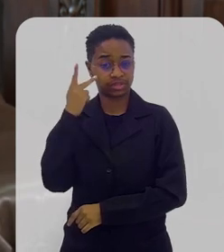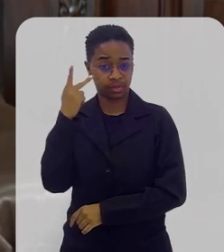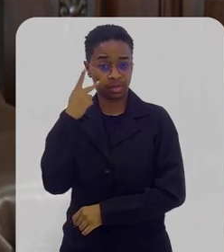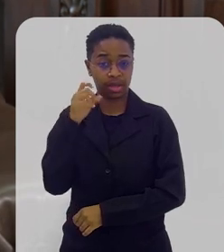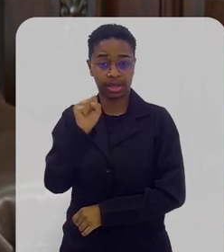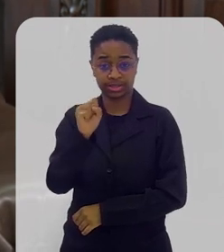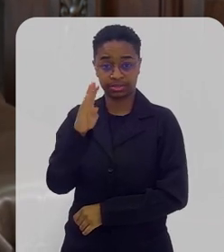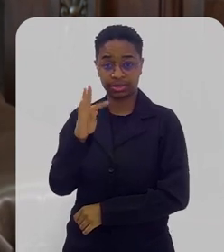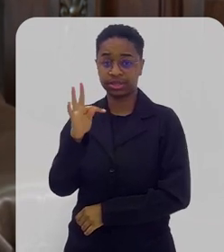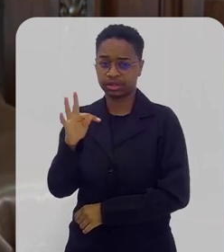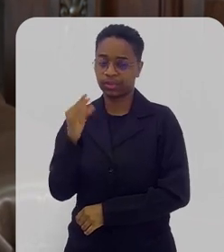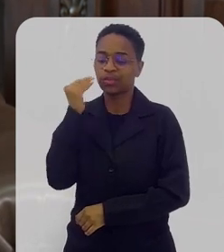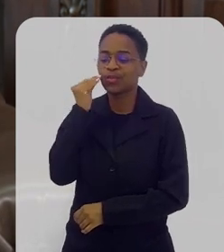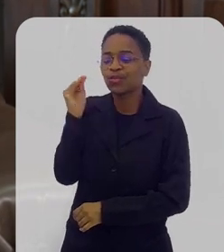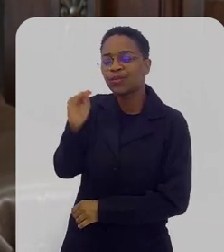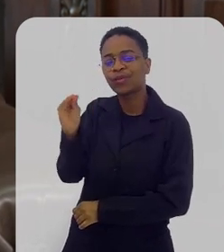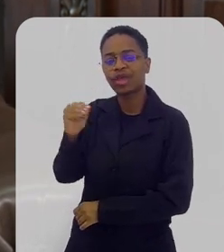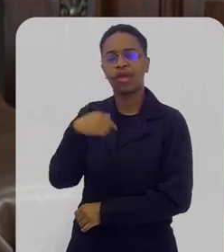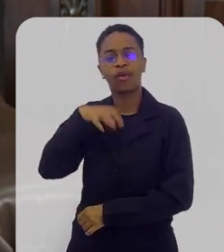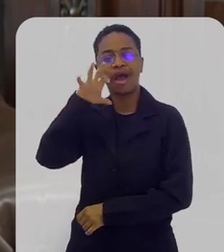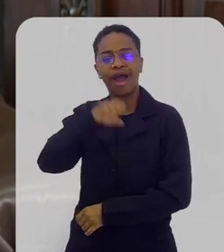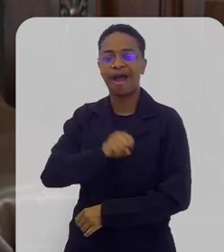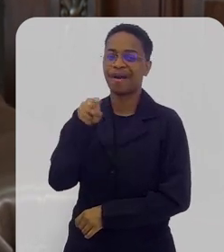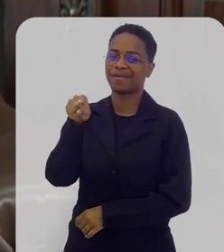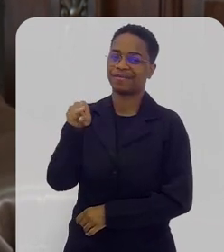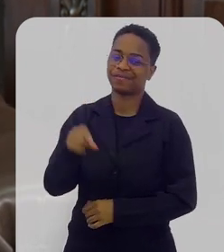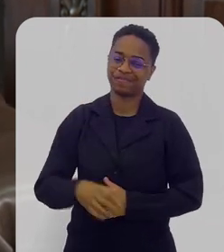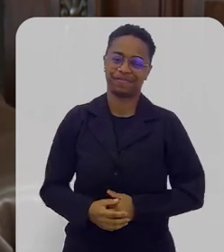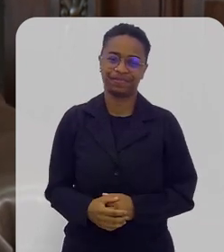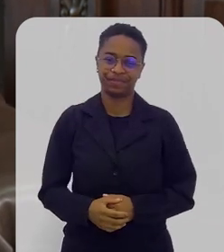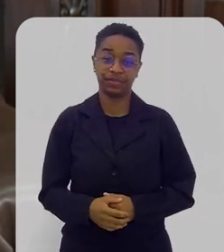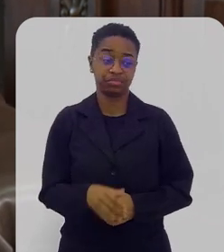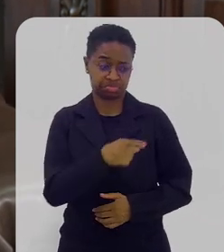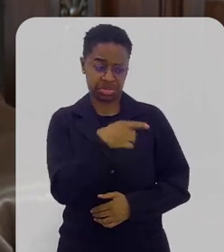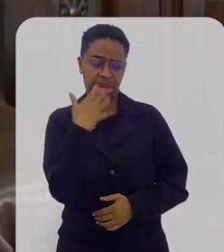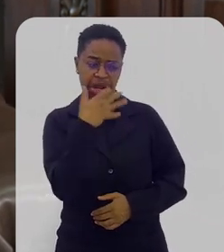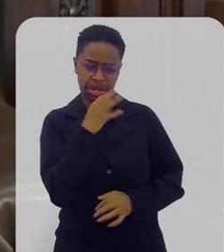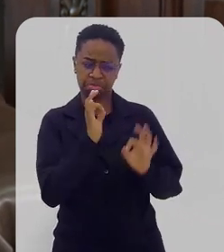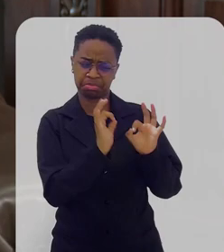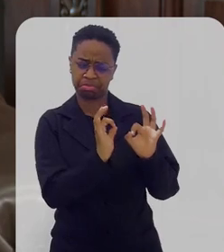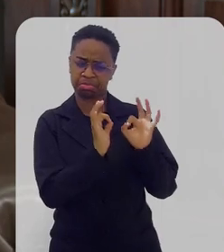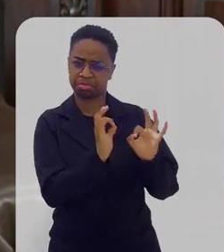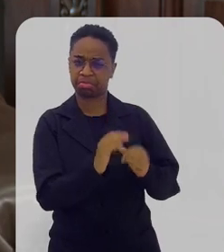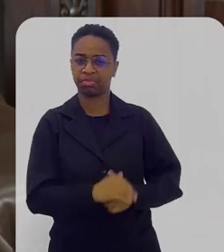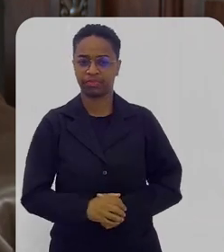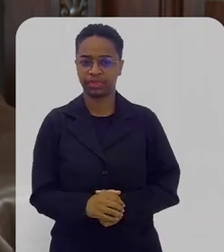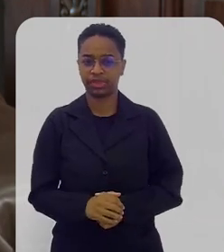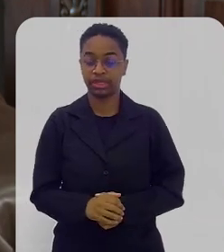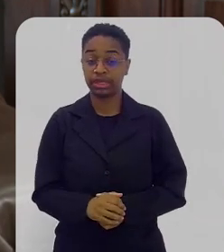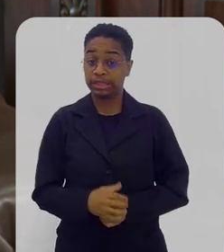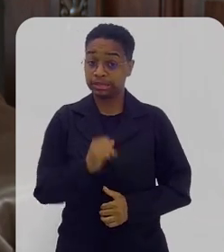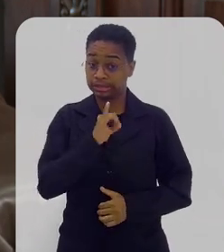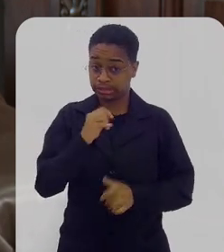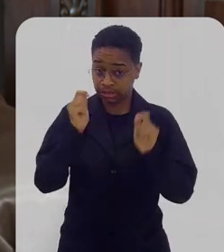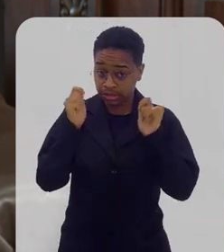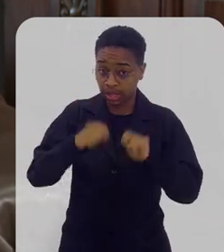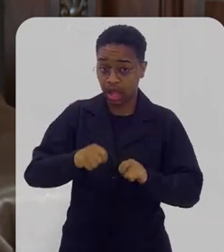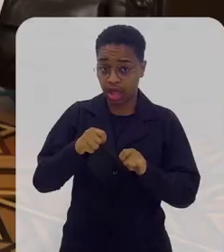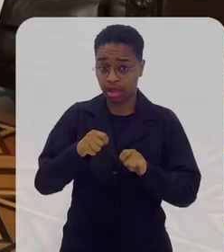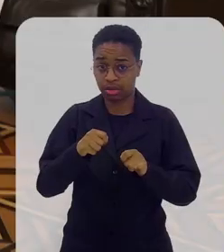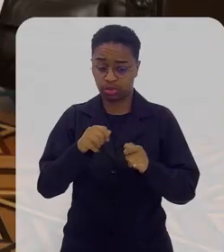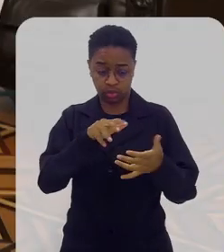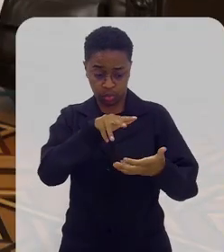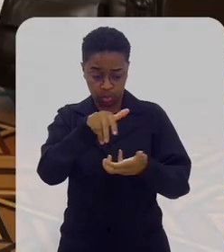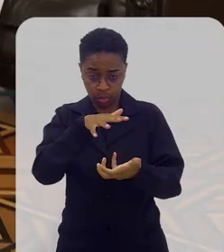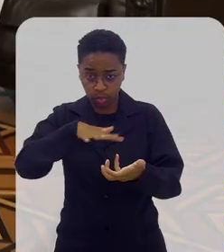SBT. Beijo, Shirley, amo você. Jéssica, tu manda muito bem. Obrigada. Se tu pudesse mudar alguma coisa no mundo